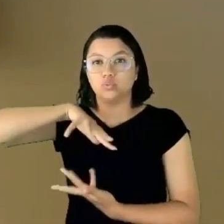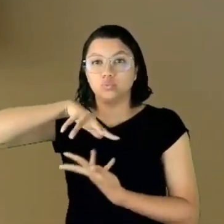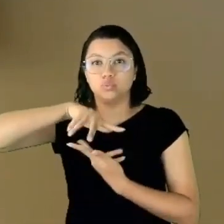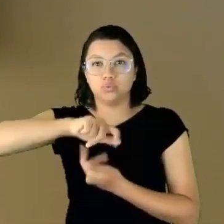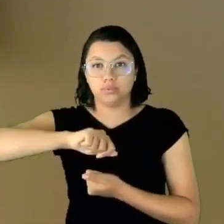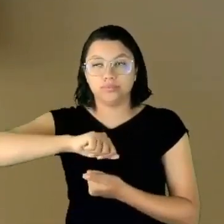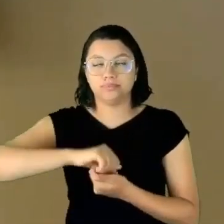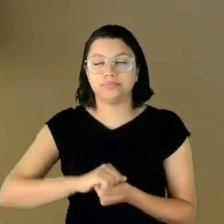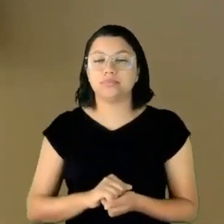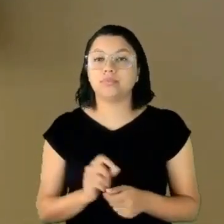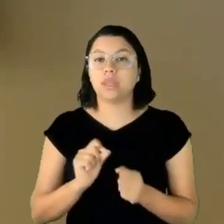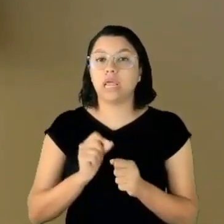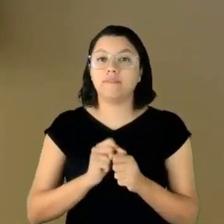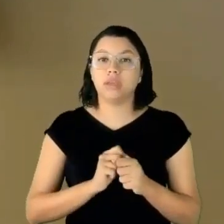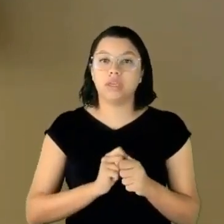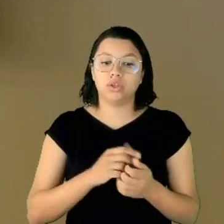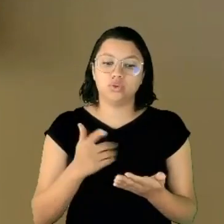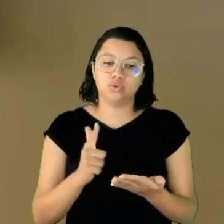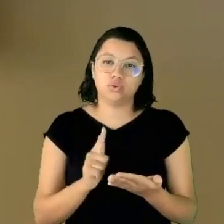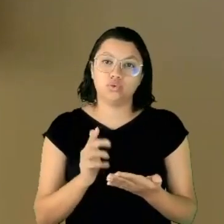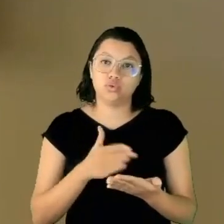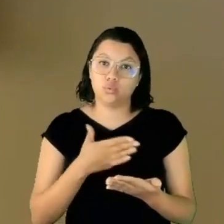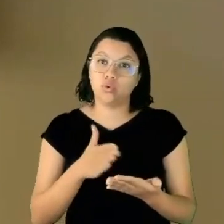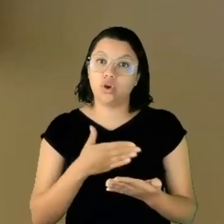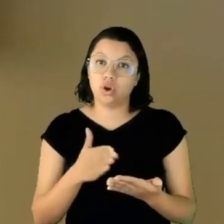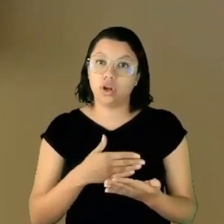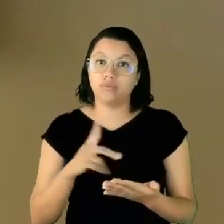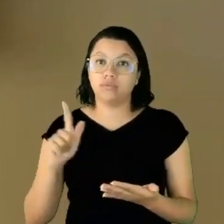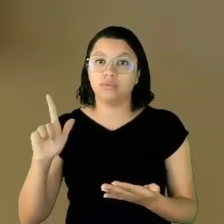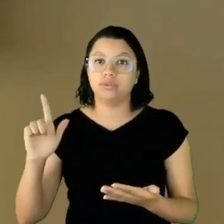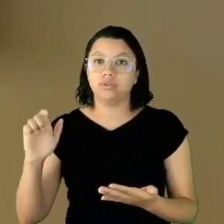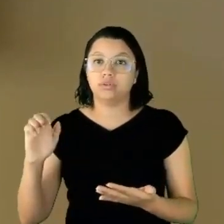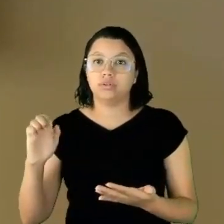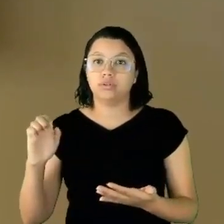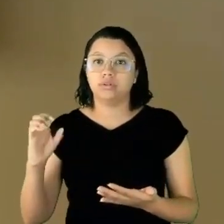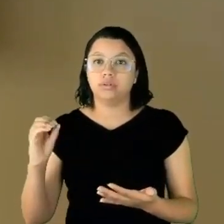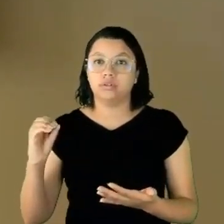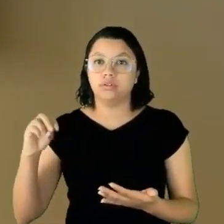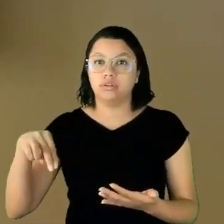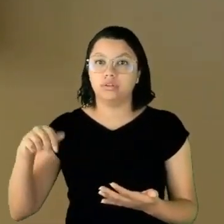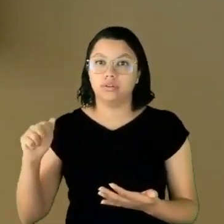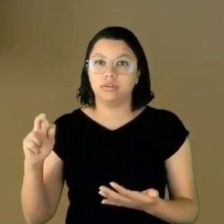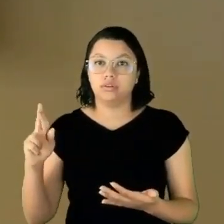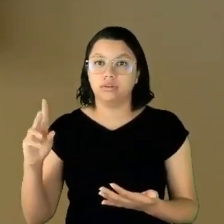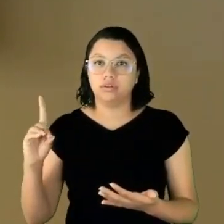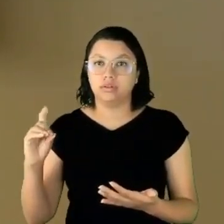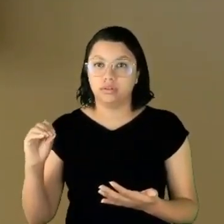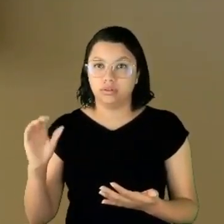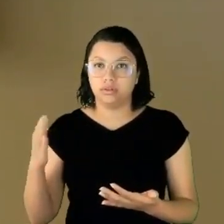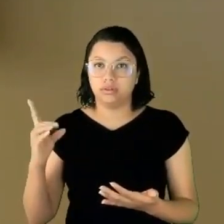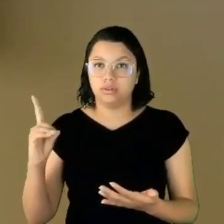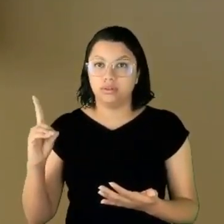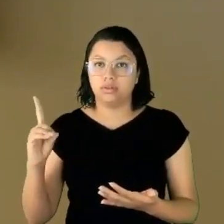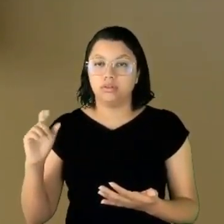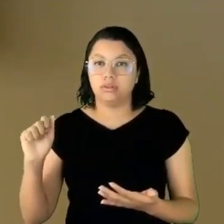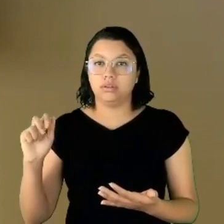mundialmente a biografia do Leonardo da Vinci biografia